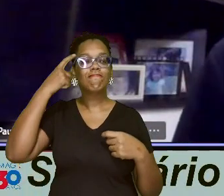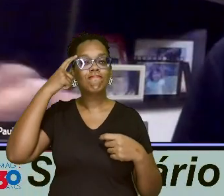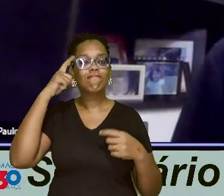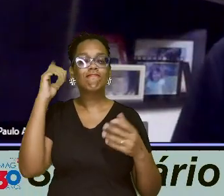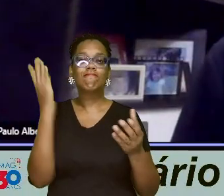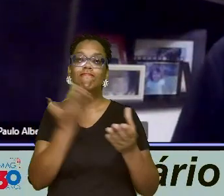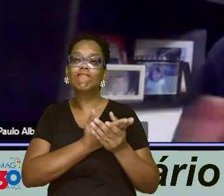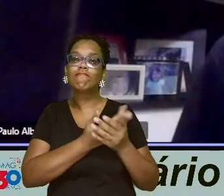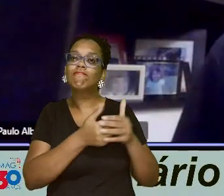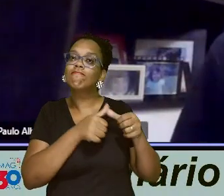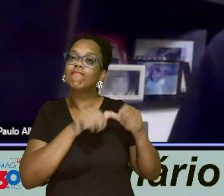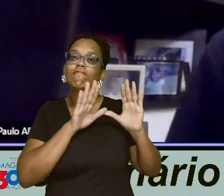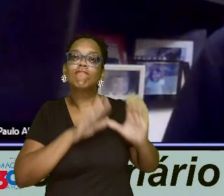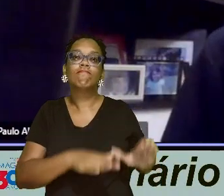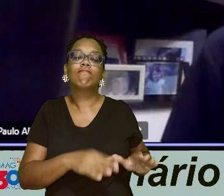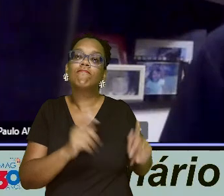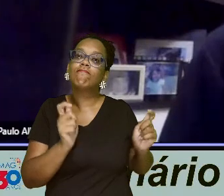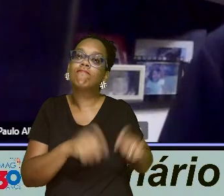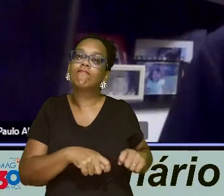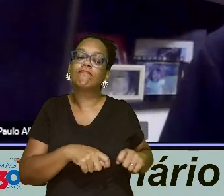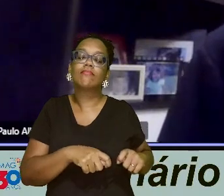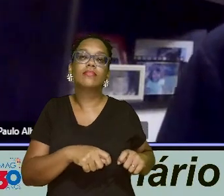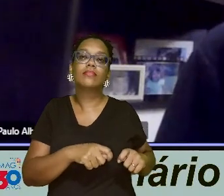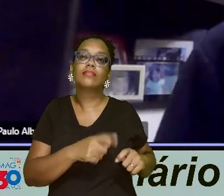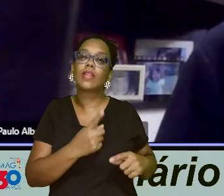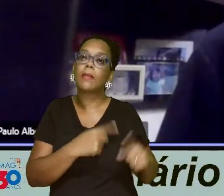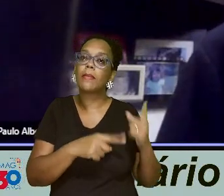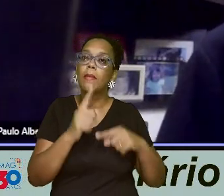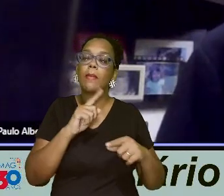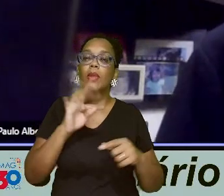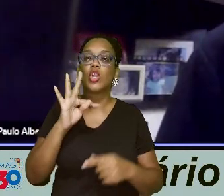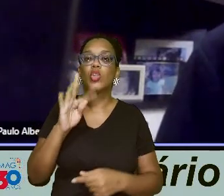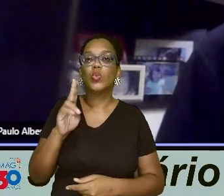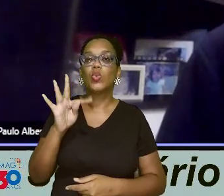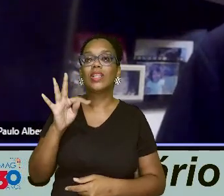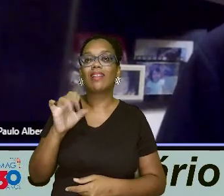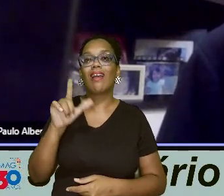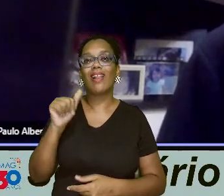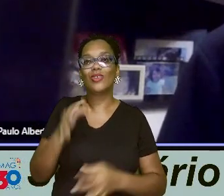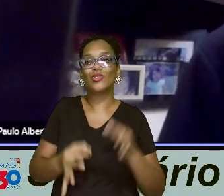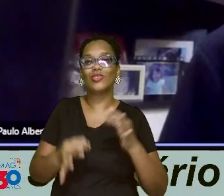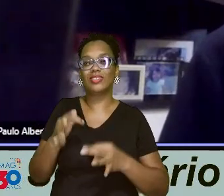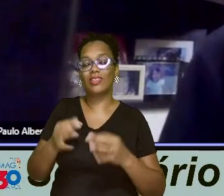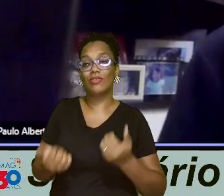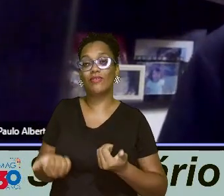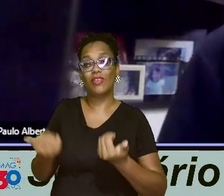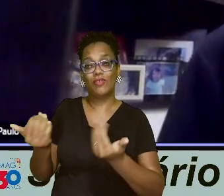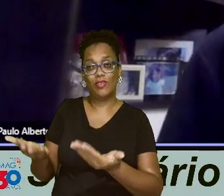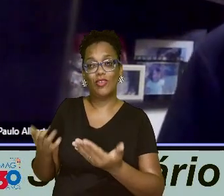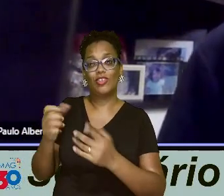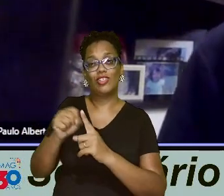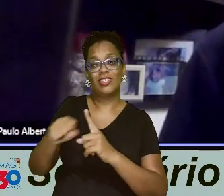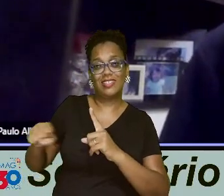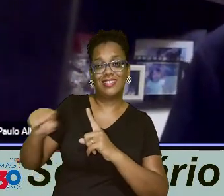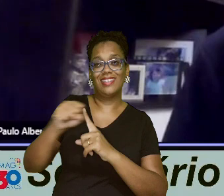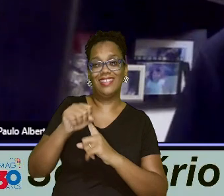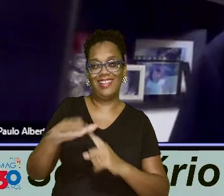têm possibilidade de que a tutela judicial venha a ser construída em favor da sociedade.